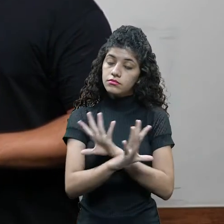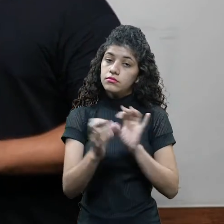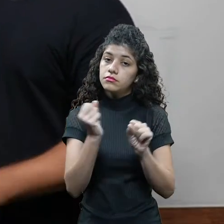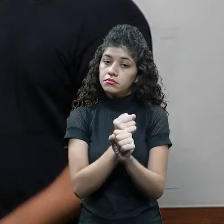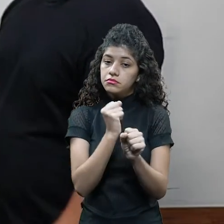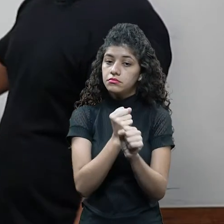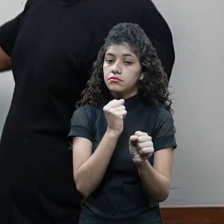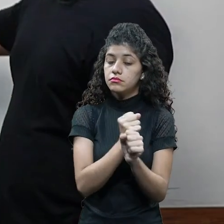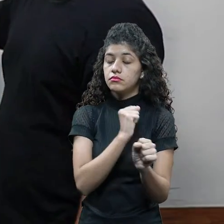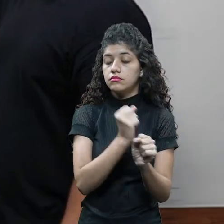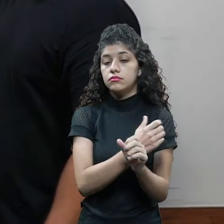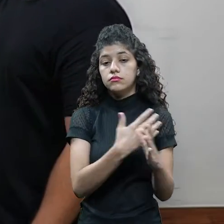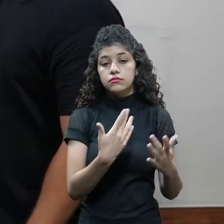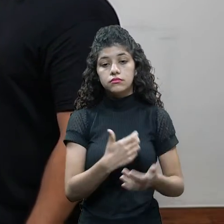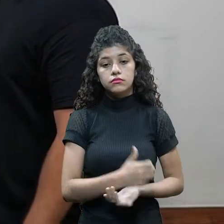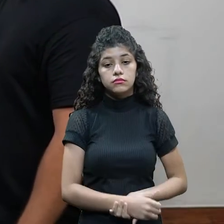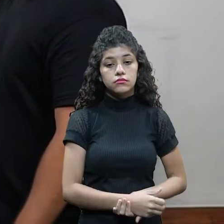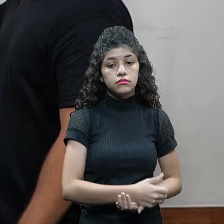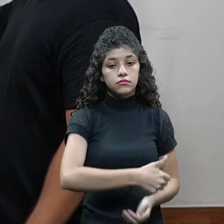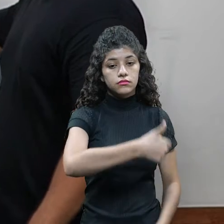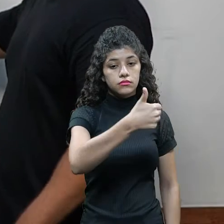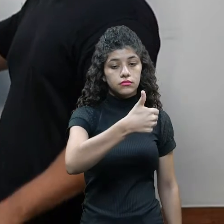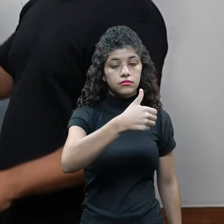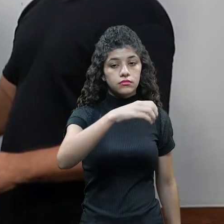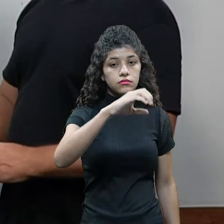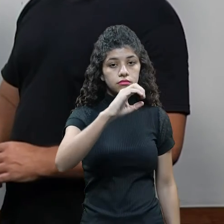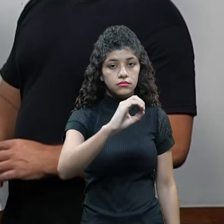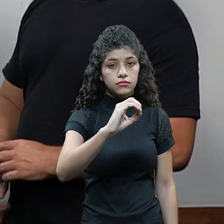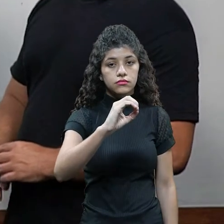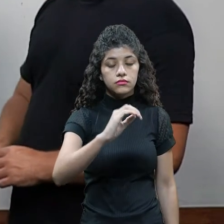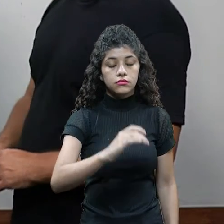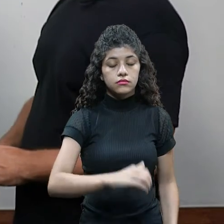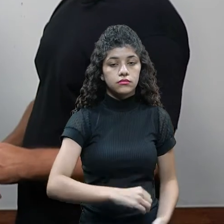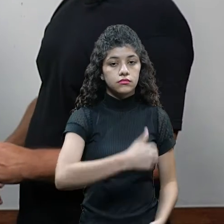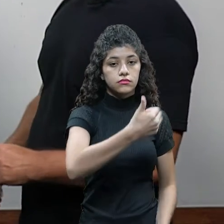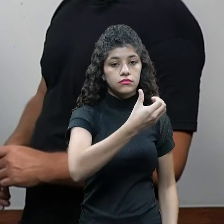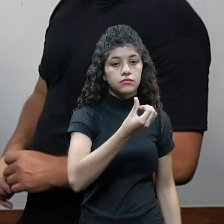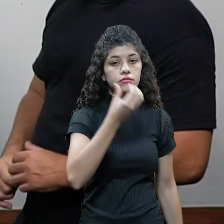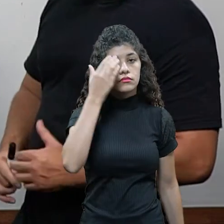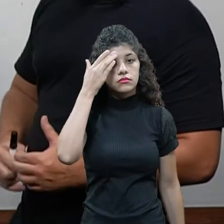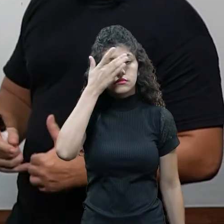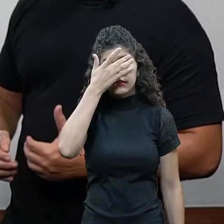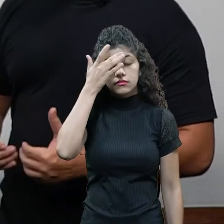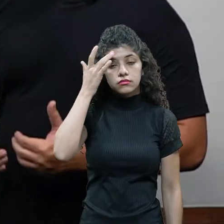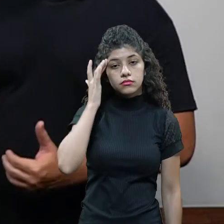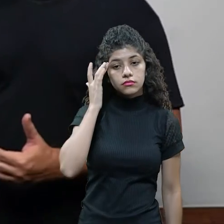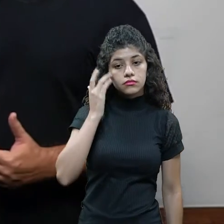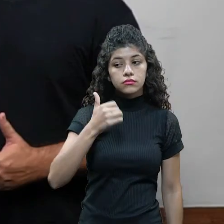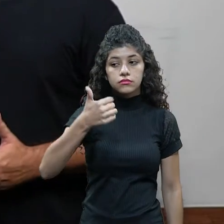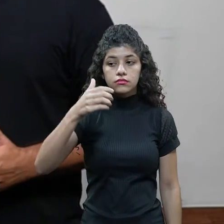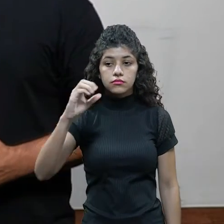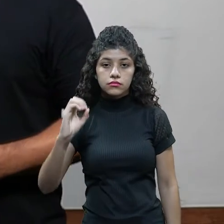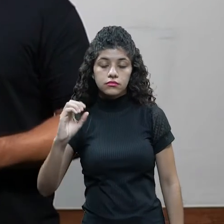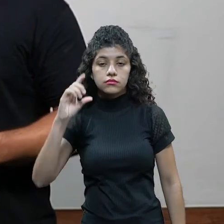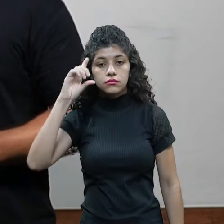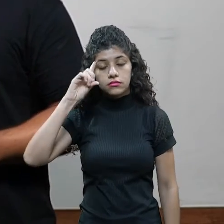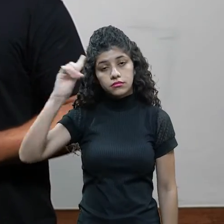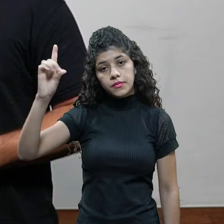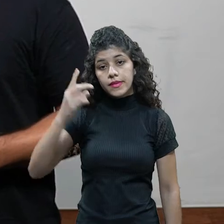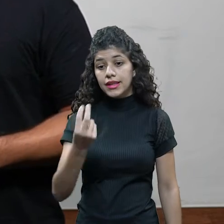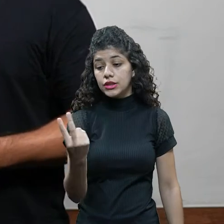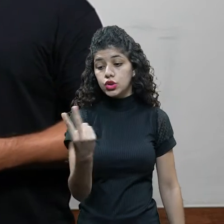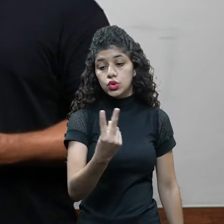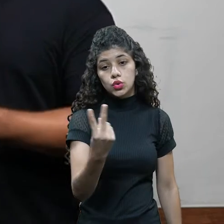obra. Então 16 homens levariam 10 dias para terminar a obra. Só que 2 adoeceram. 2